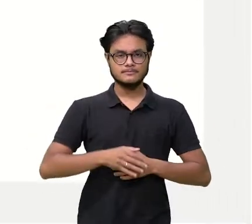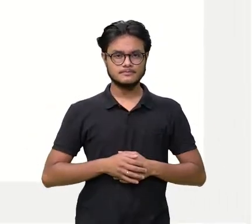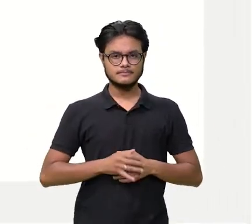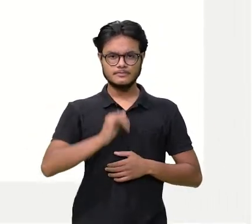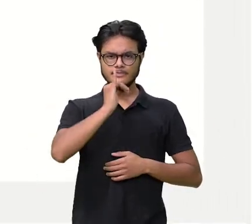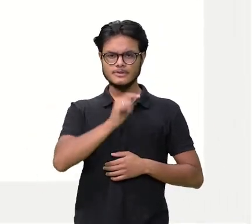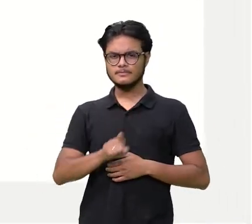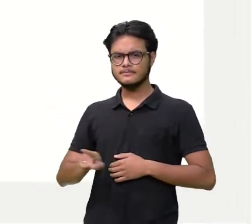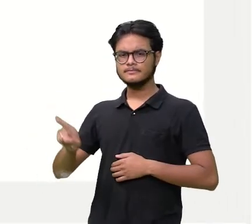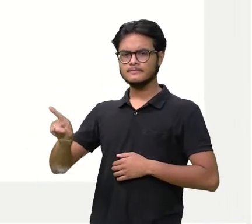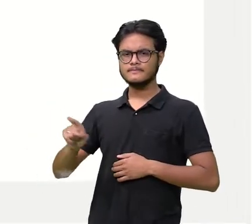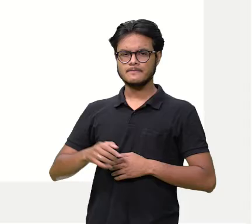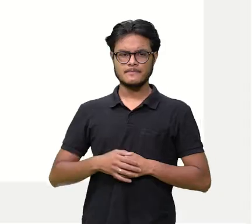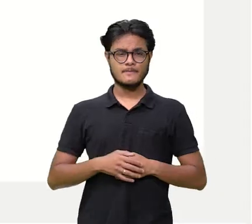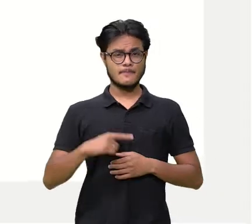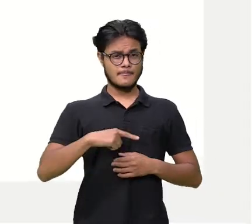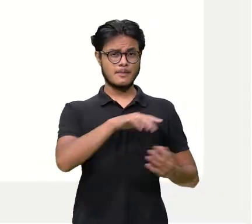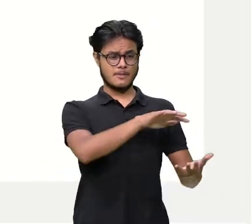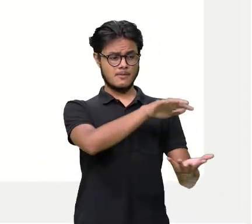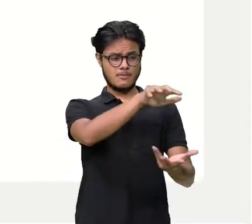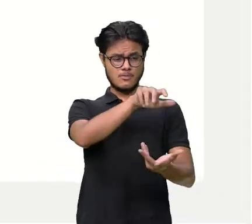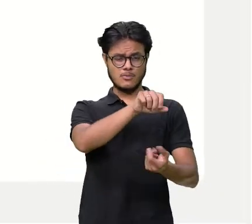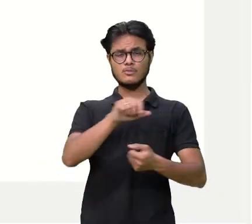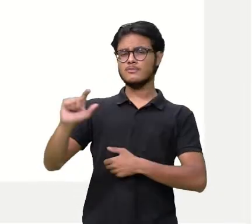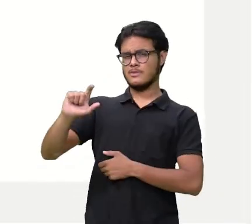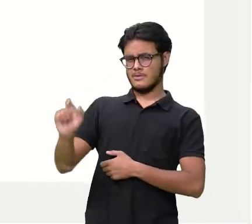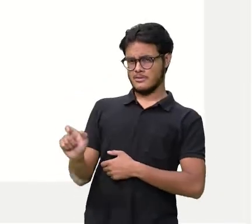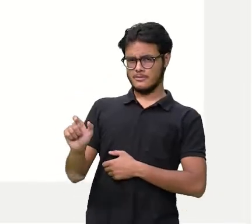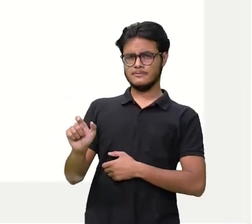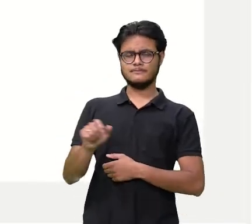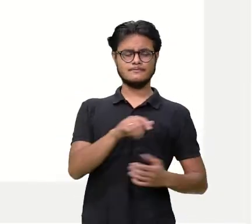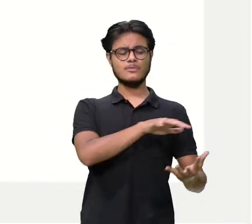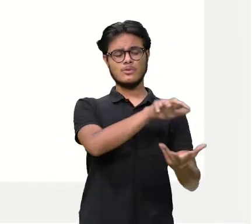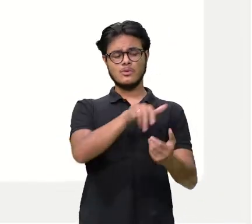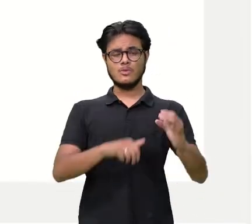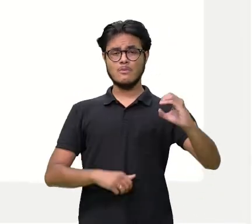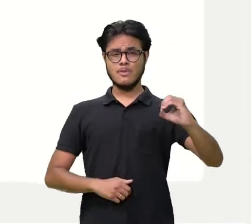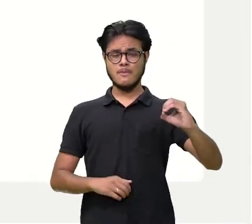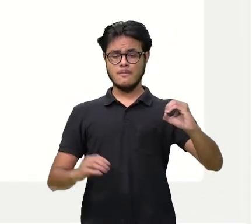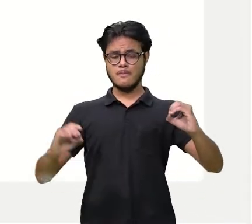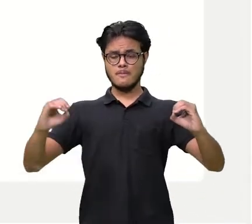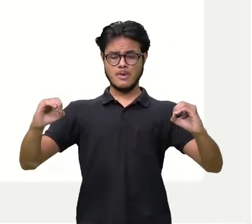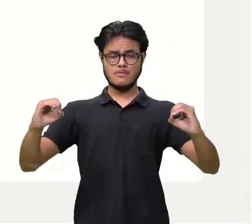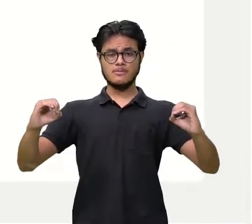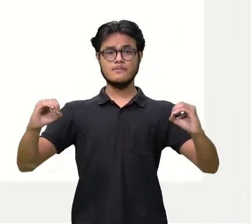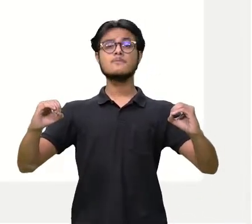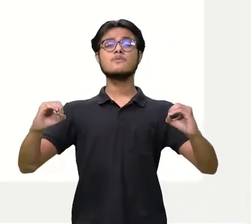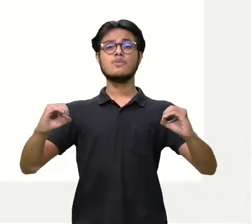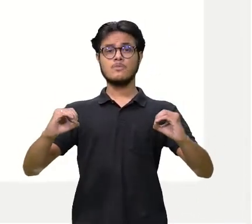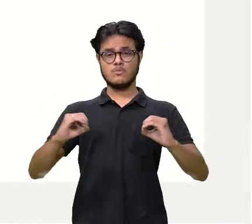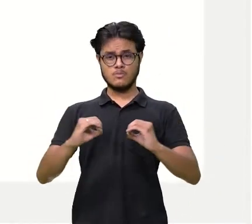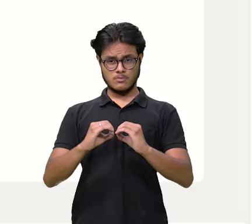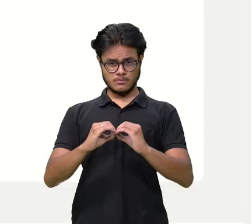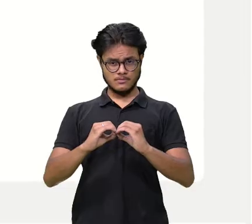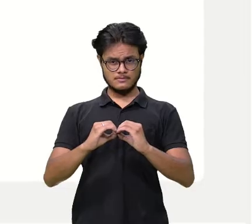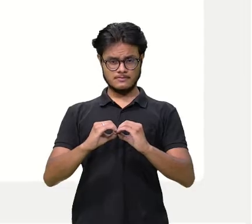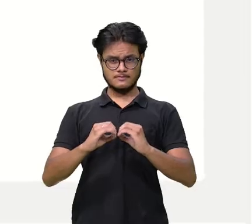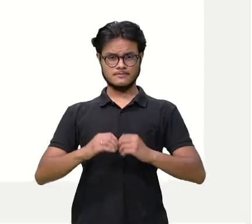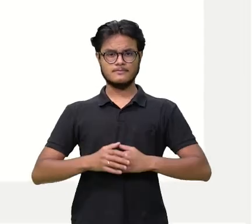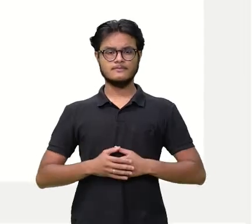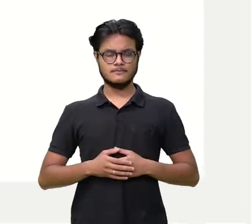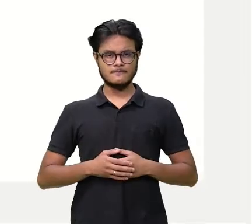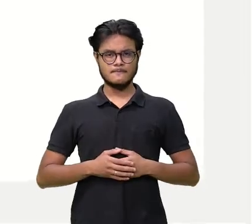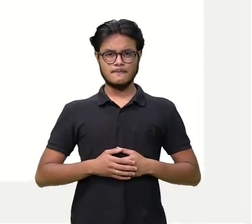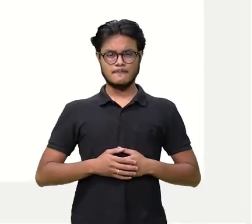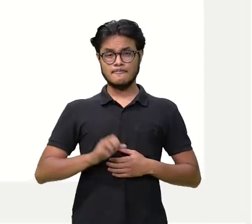força gravitacional é diretamente proporcional ao produto de suas massas. Massa grande,